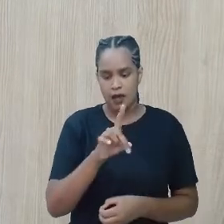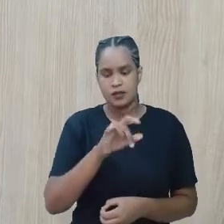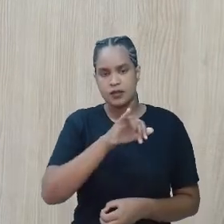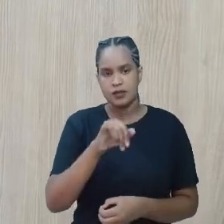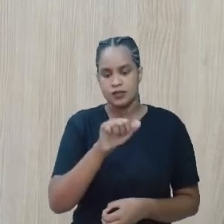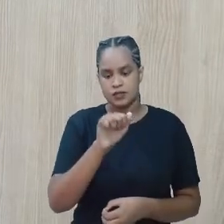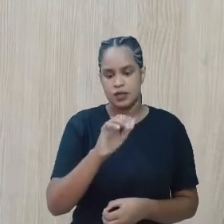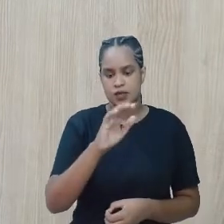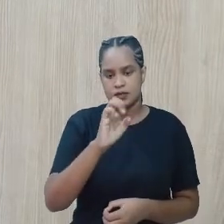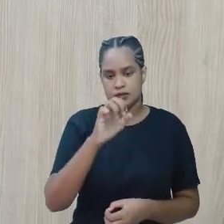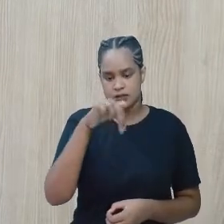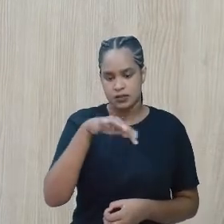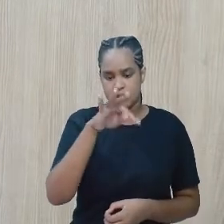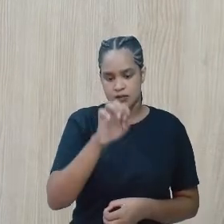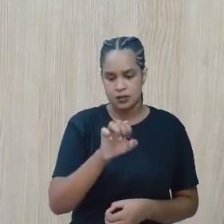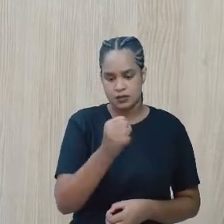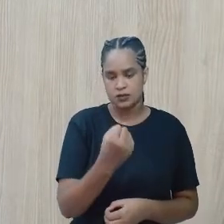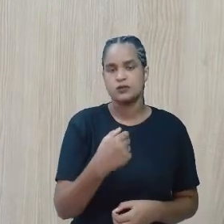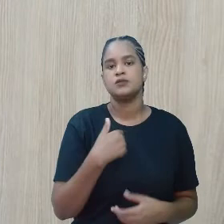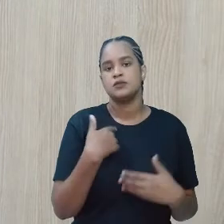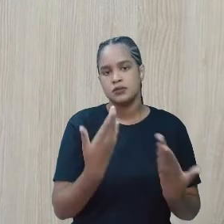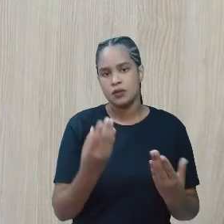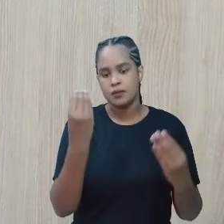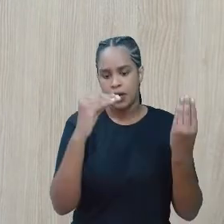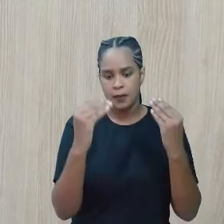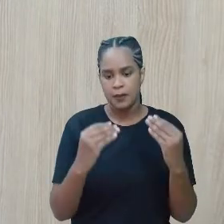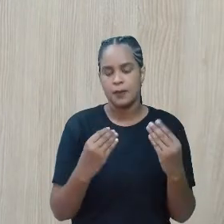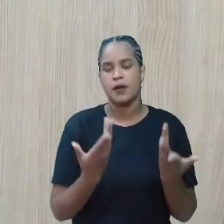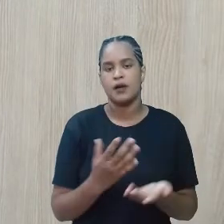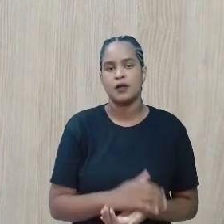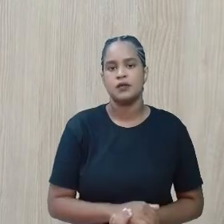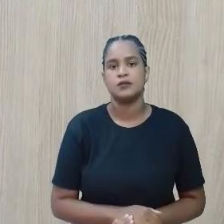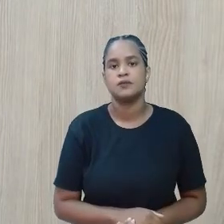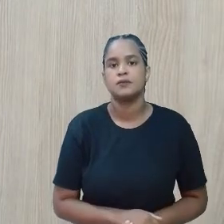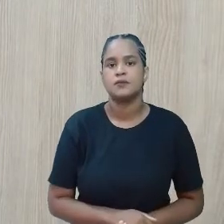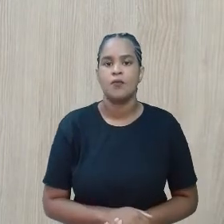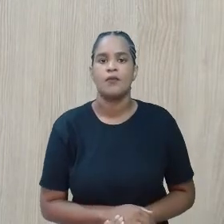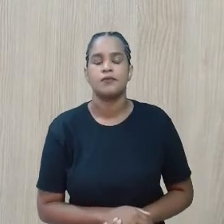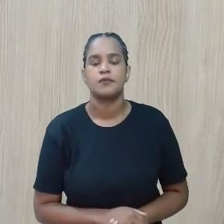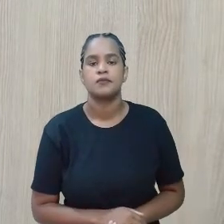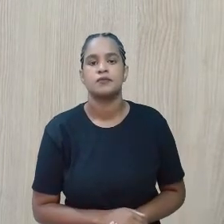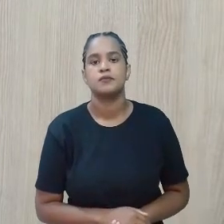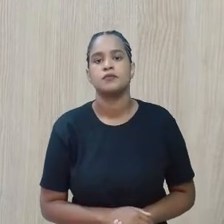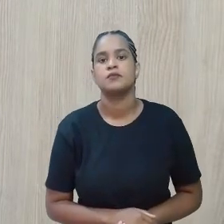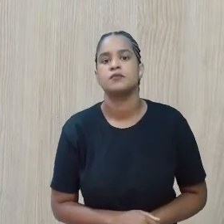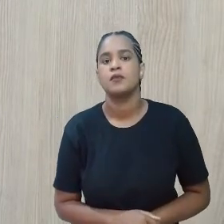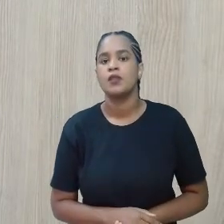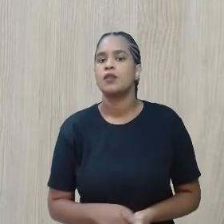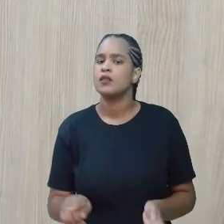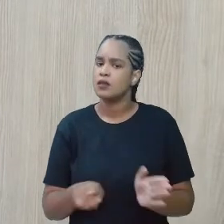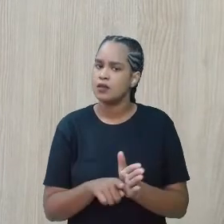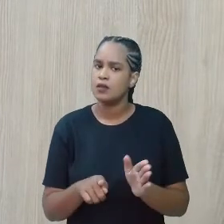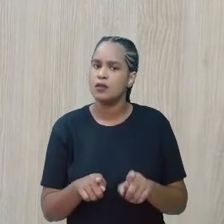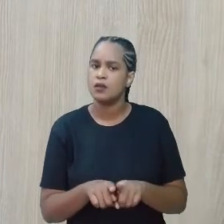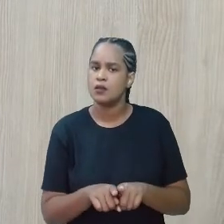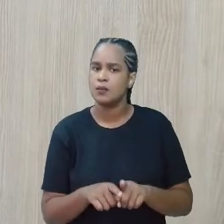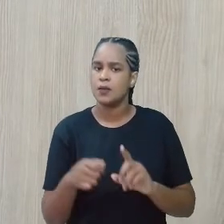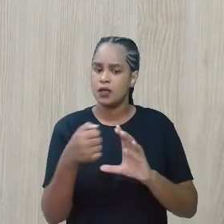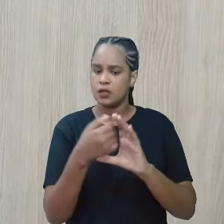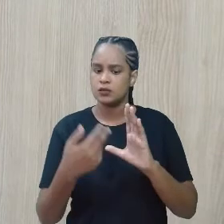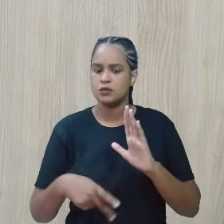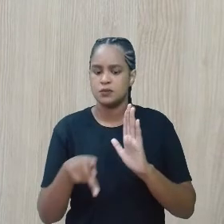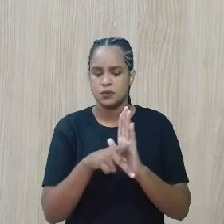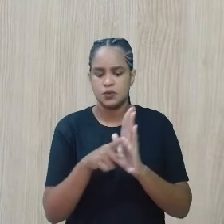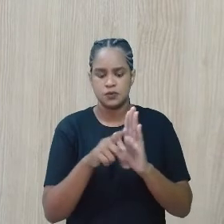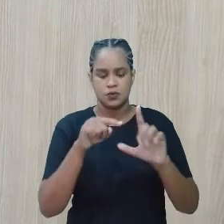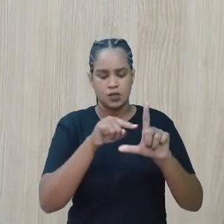esqueci, né? Ângulos adjacentes, né? Coloquei numa filinha e acabei esquecendo. Ângulos adjacentes que também tem uma característica de estar ali coladinho, de estar